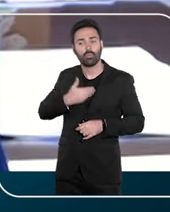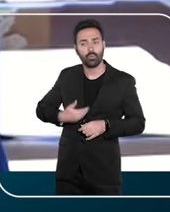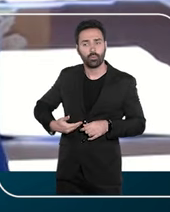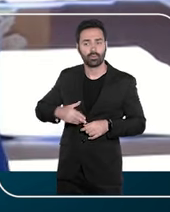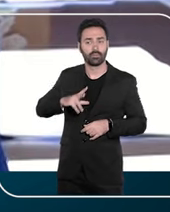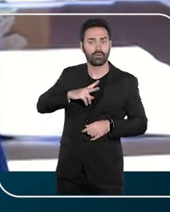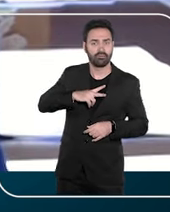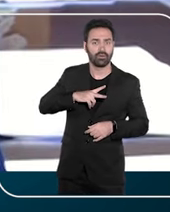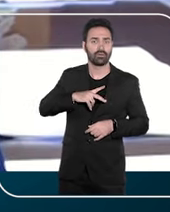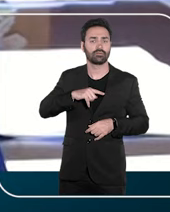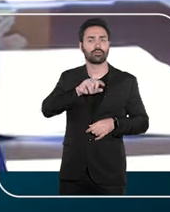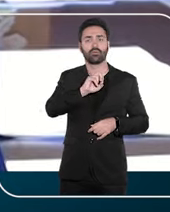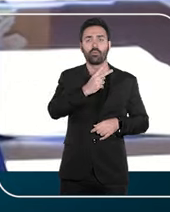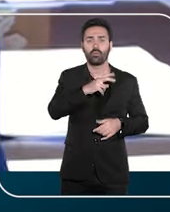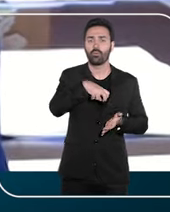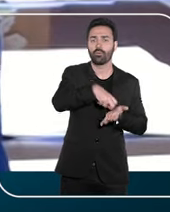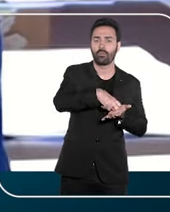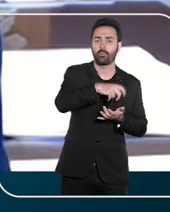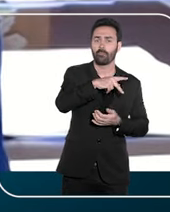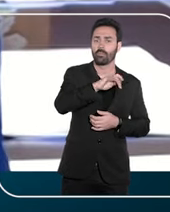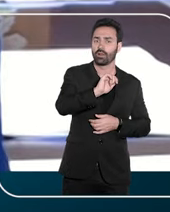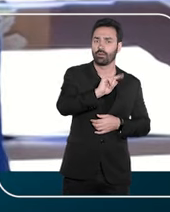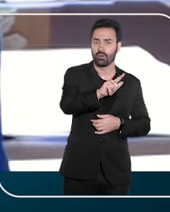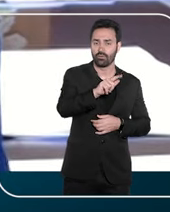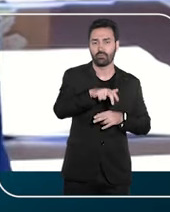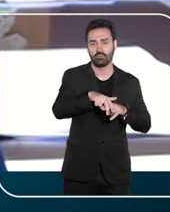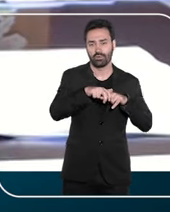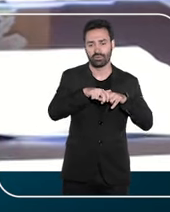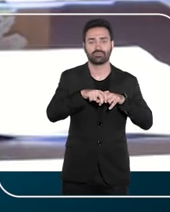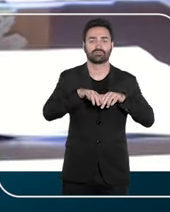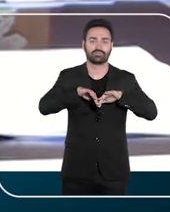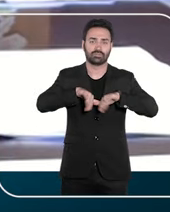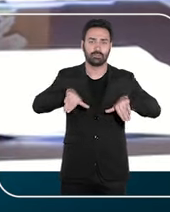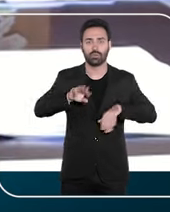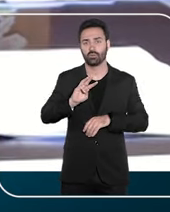na questão penal. Daí que sai esta ideia. Agora,